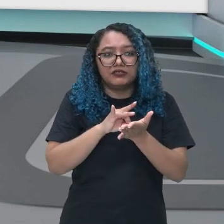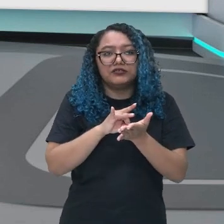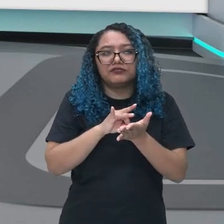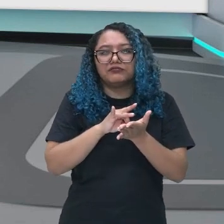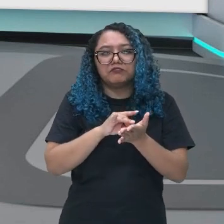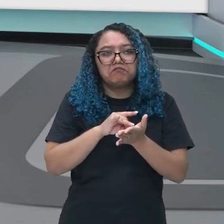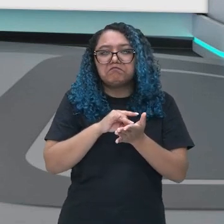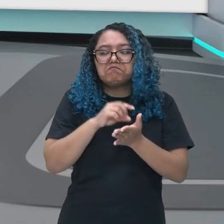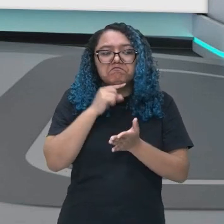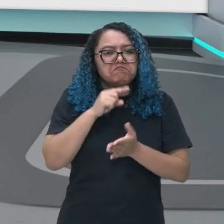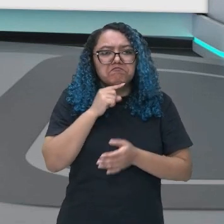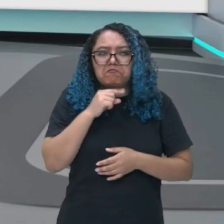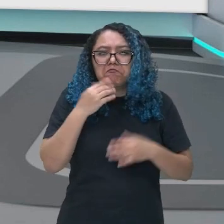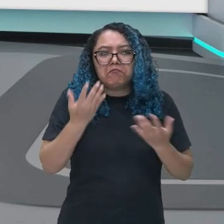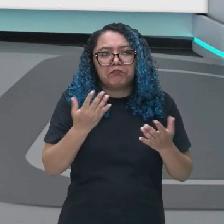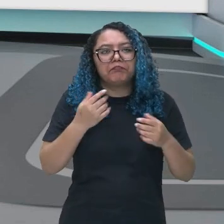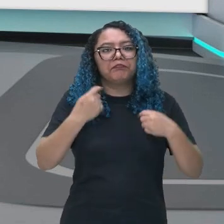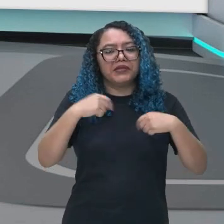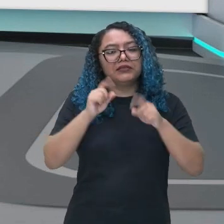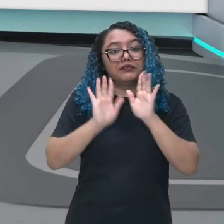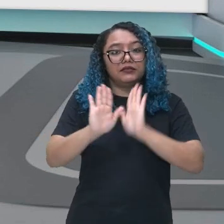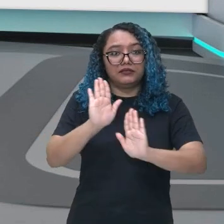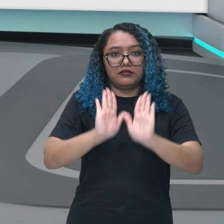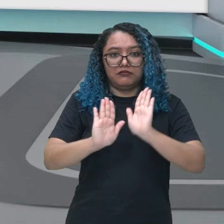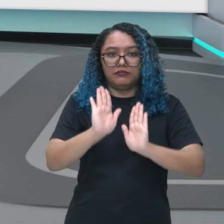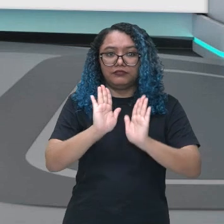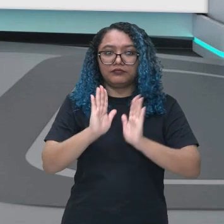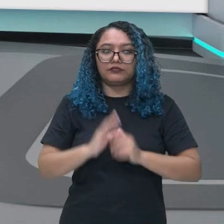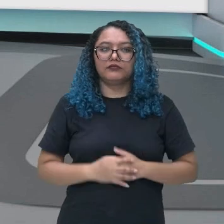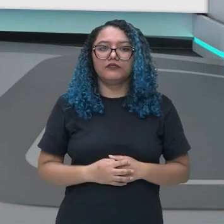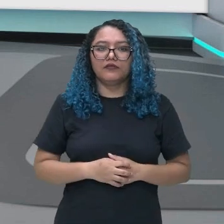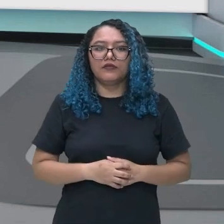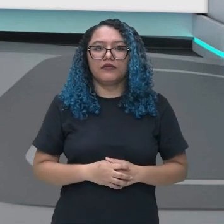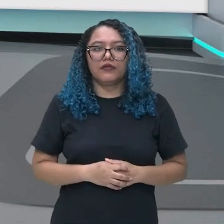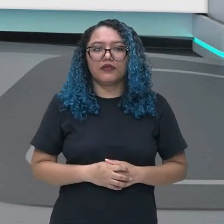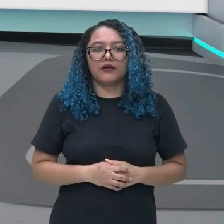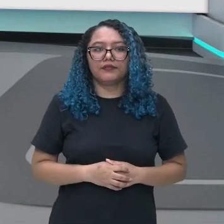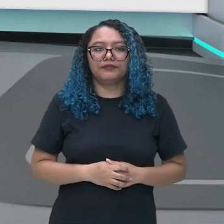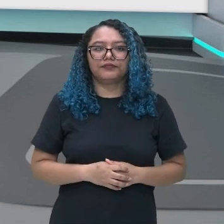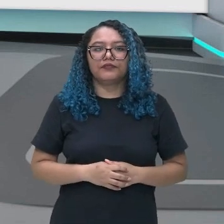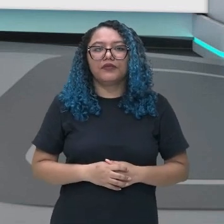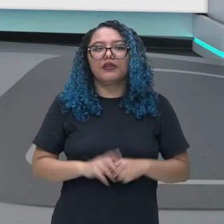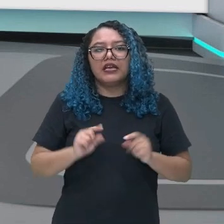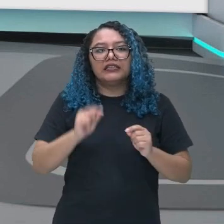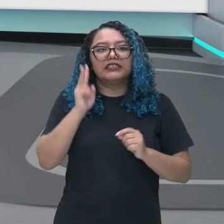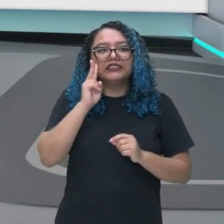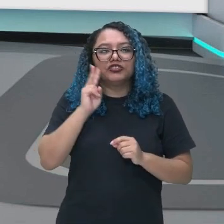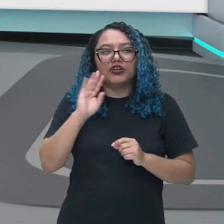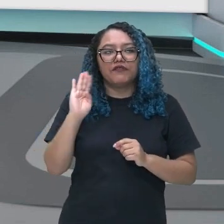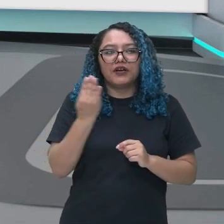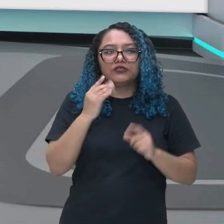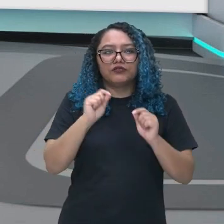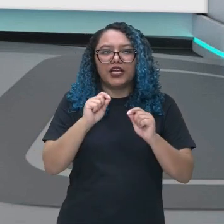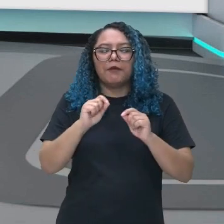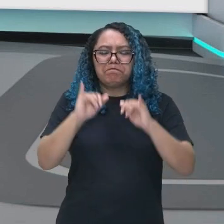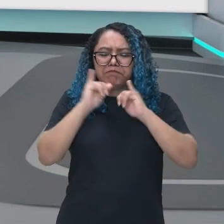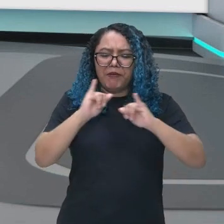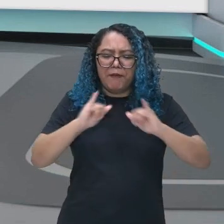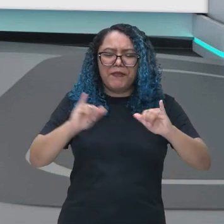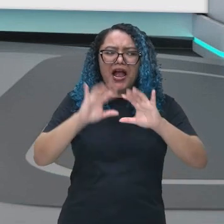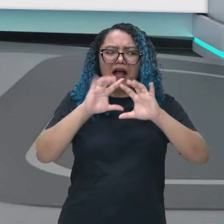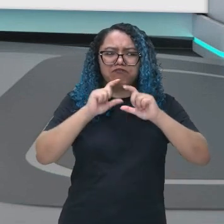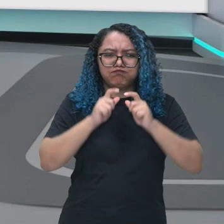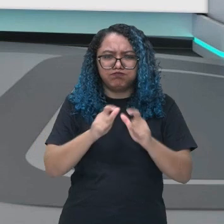que ter esse cuidado. Aqui, ó, mais histórias falsas podem alcançar milhares de pessoas mais rapidamente do que antes. Então, com a